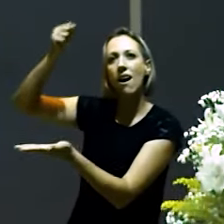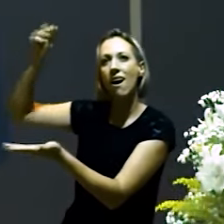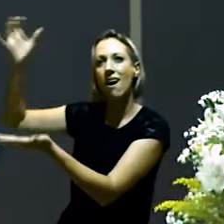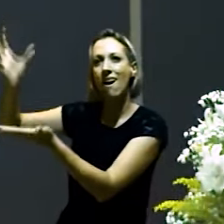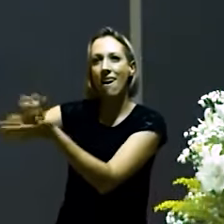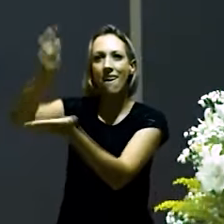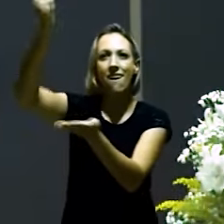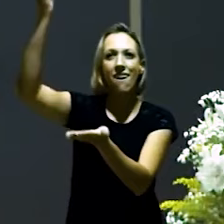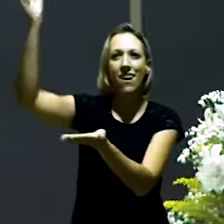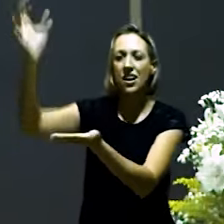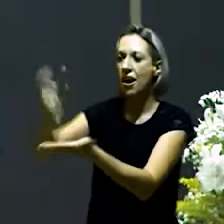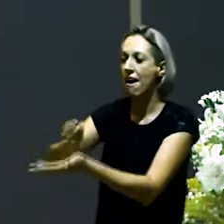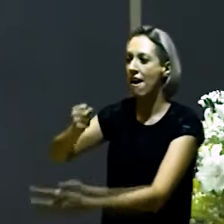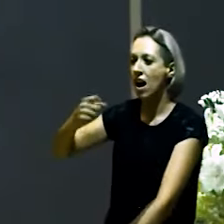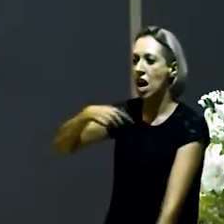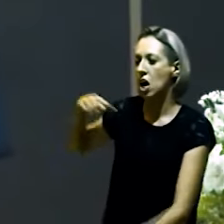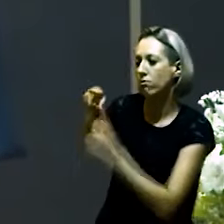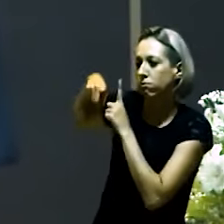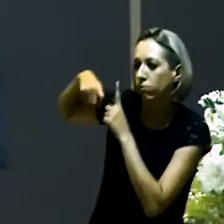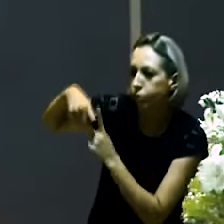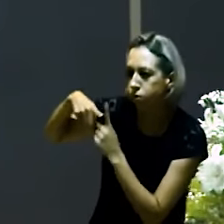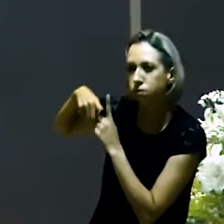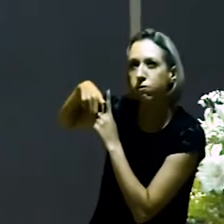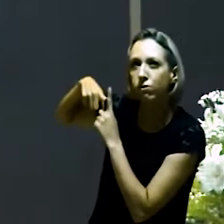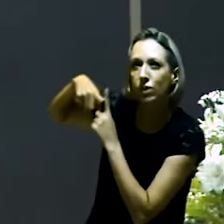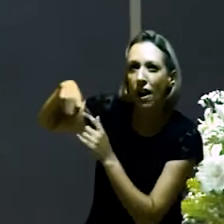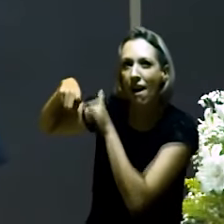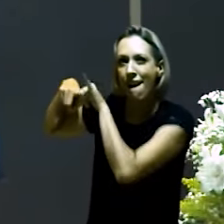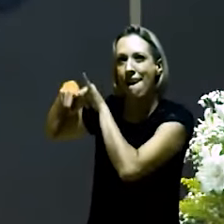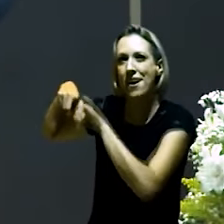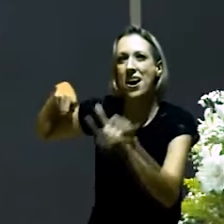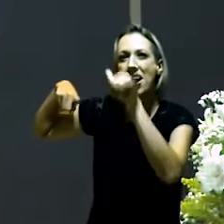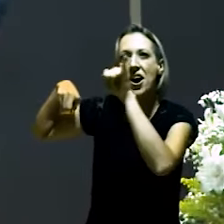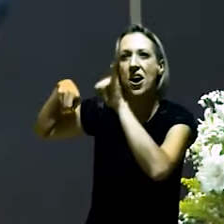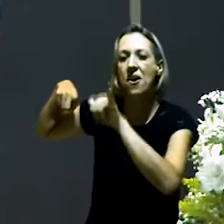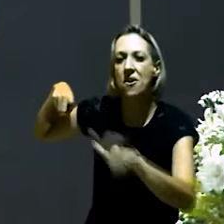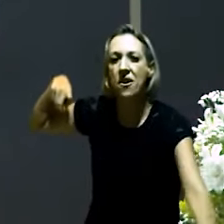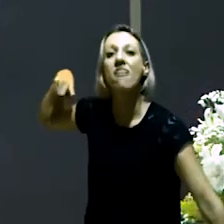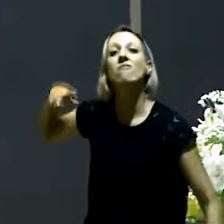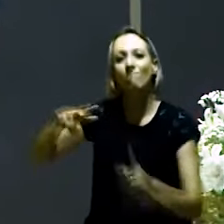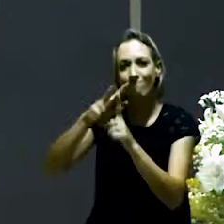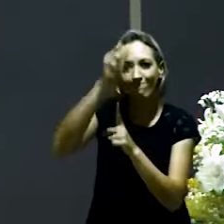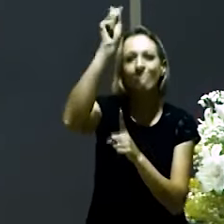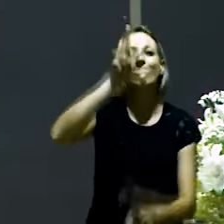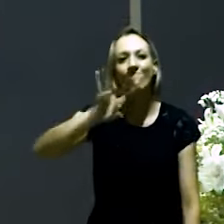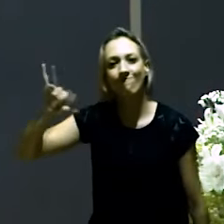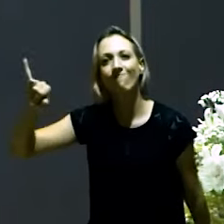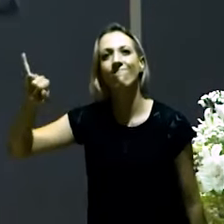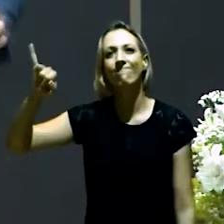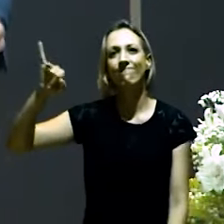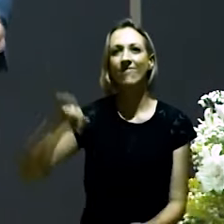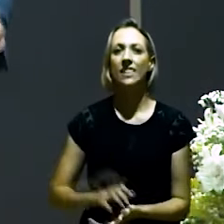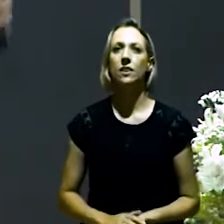Eu estou indo buscar os despojos. Cada passo que Jesus dava na via dolorosa de Jerusalém não era